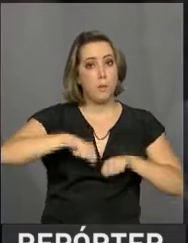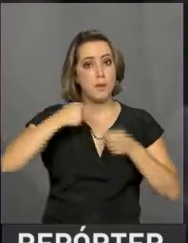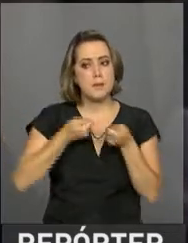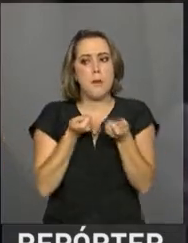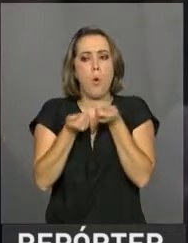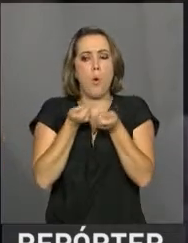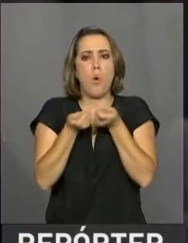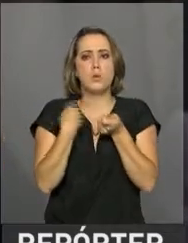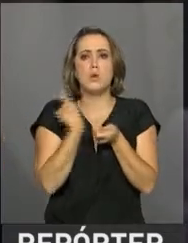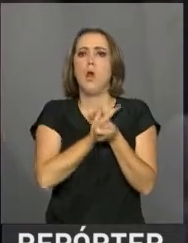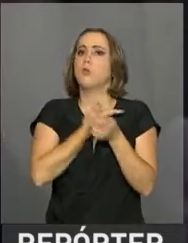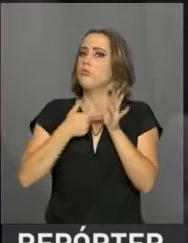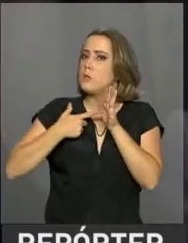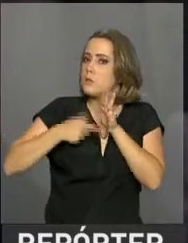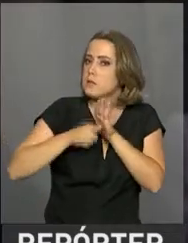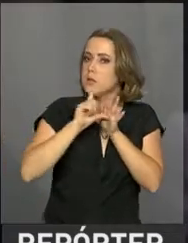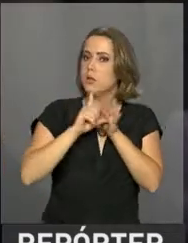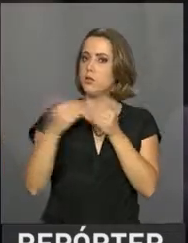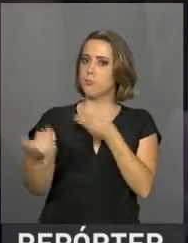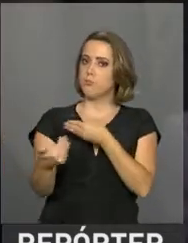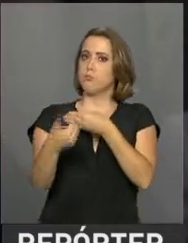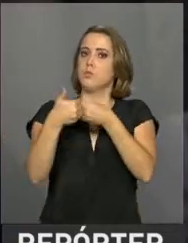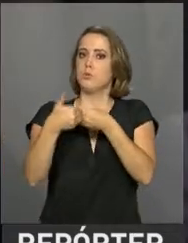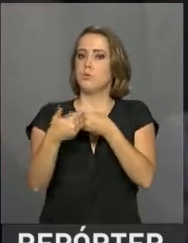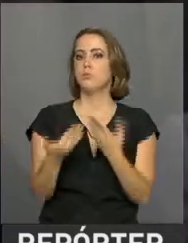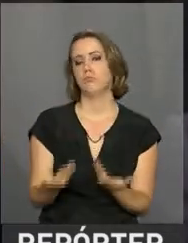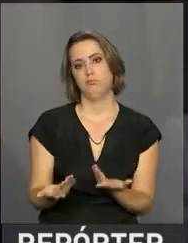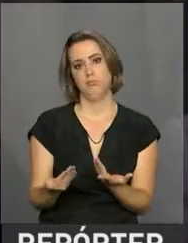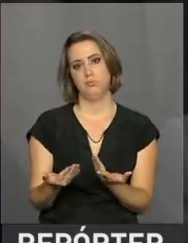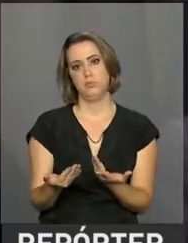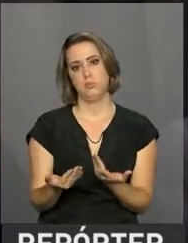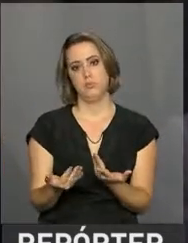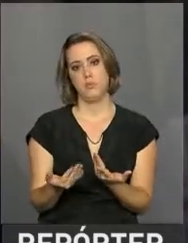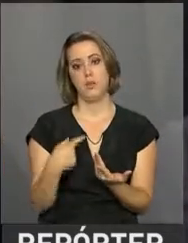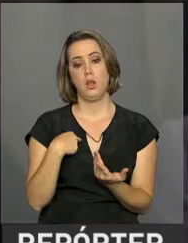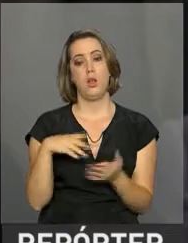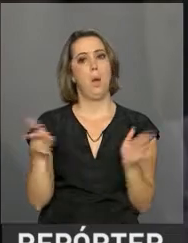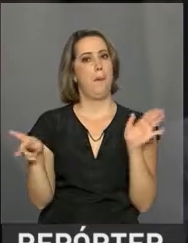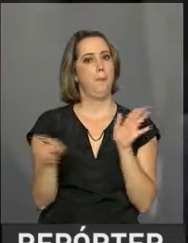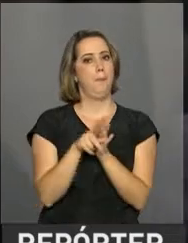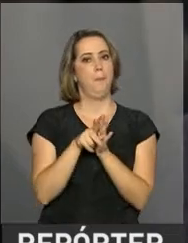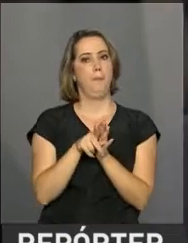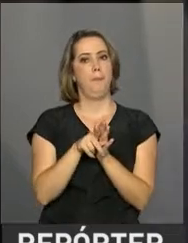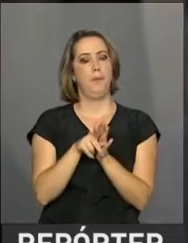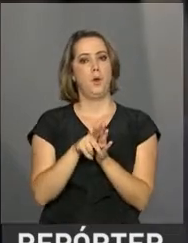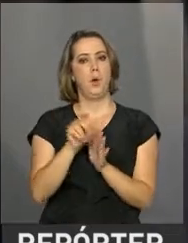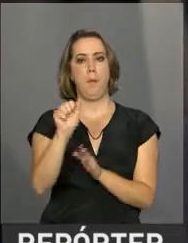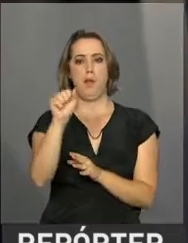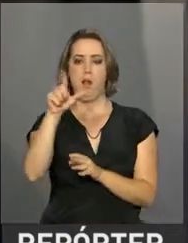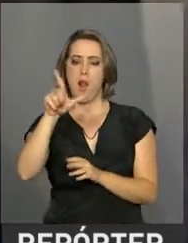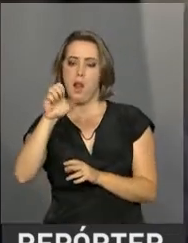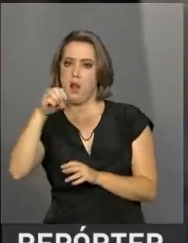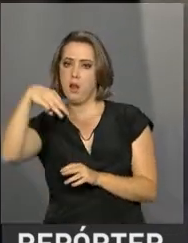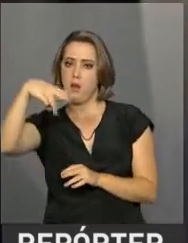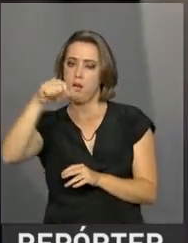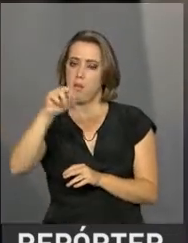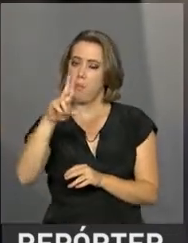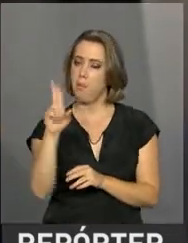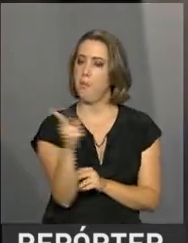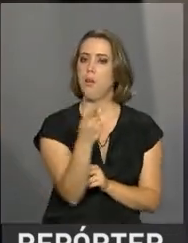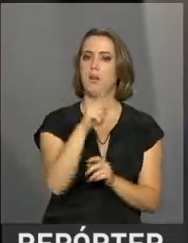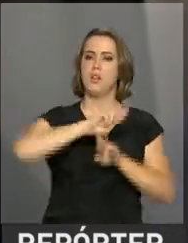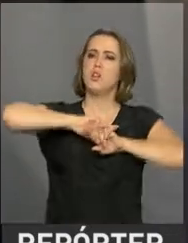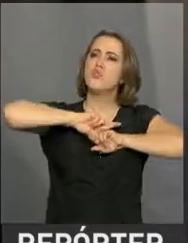vamos fazer vamos nos antecipar a própria alemanha e formou um caso agora sim a suíça é como o